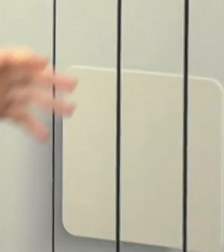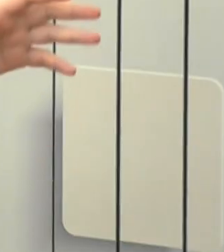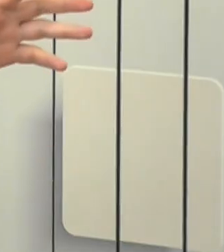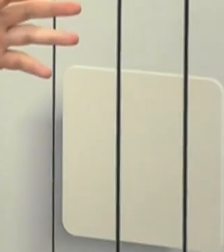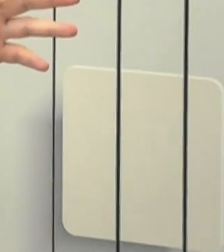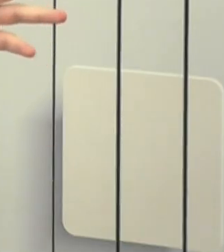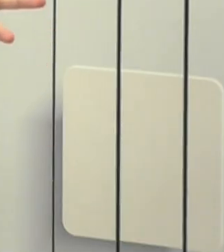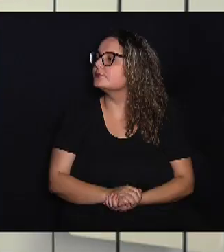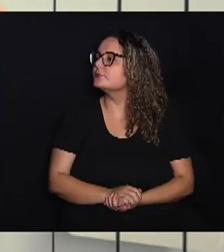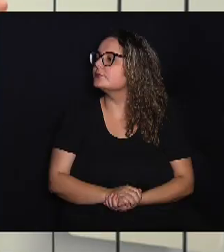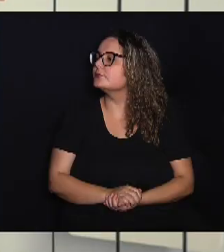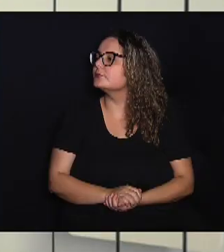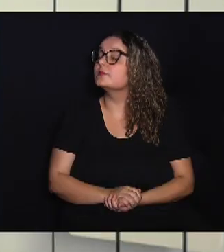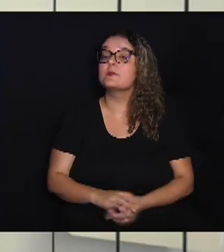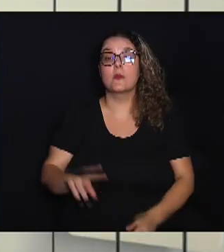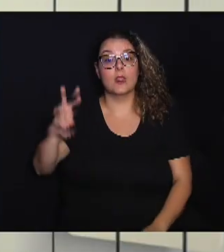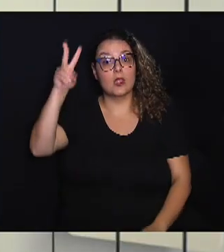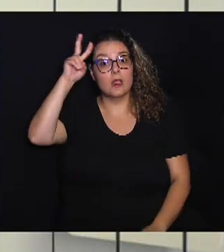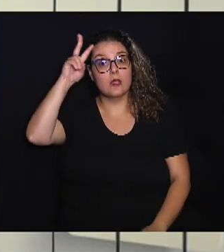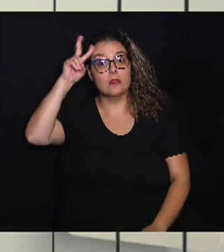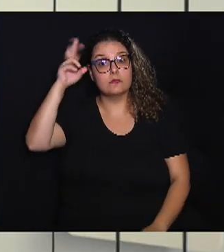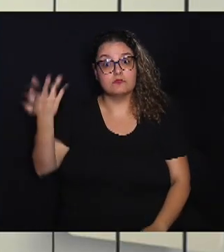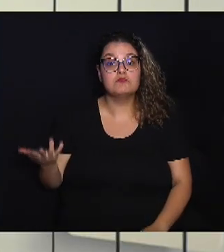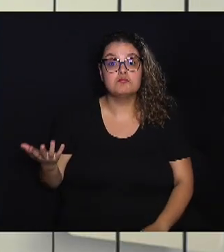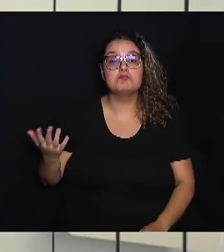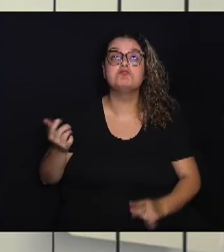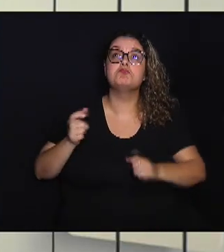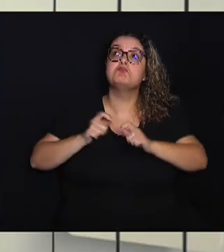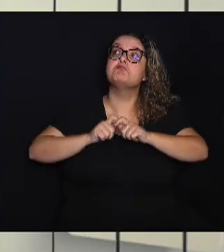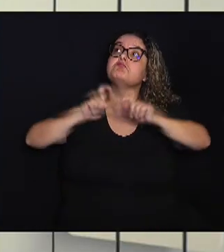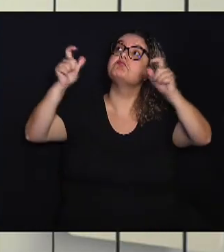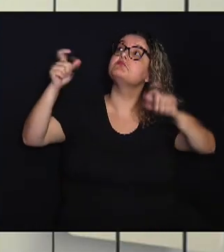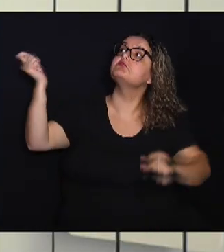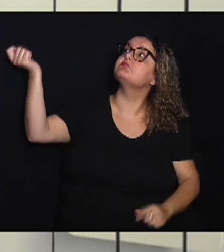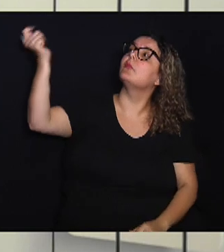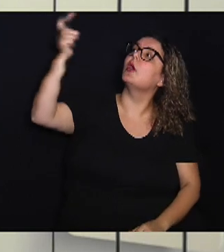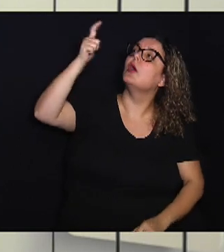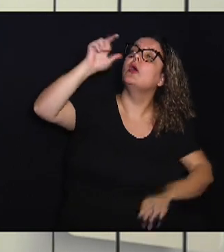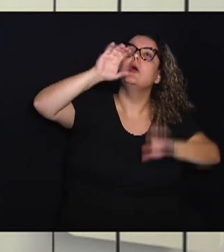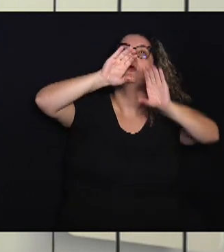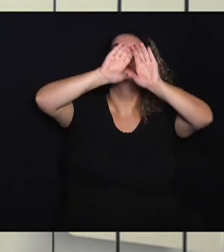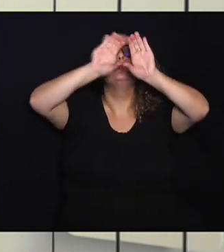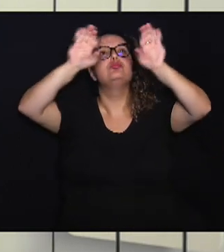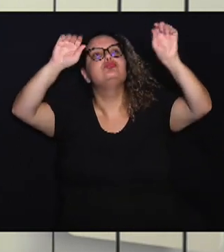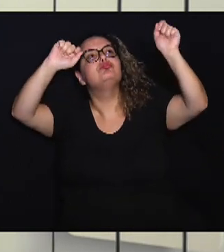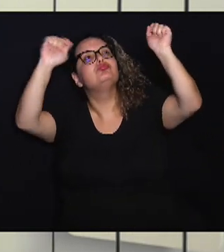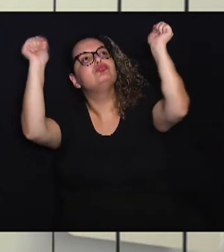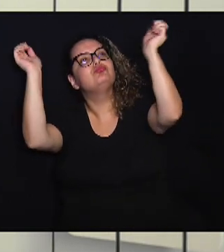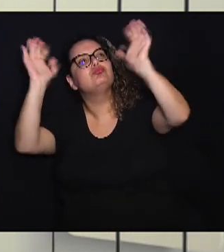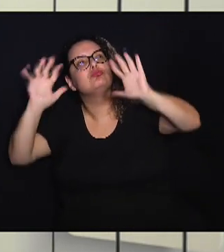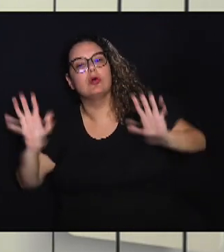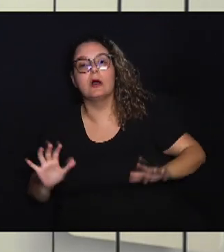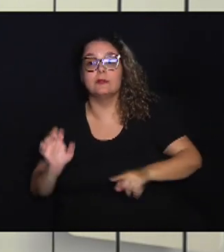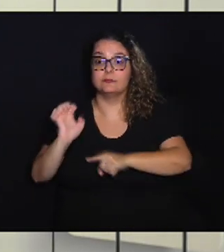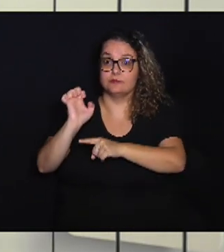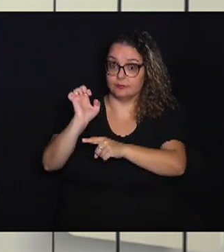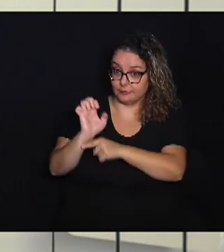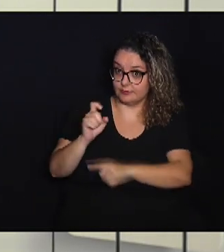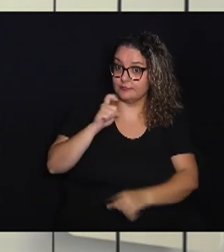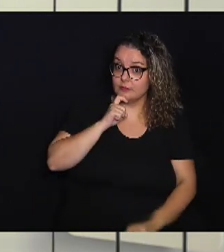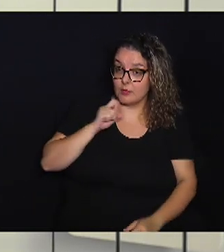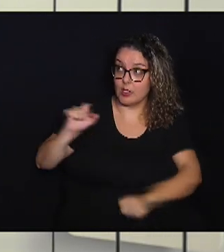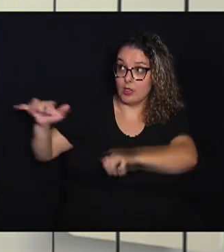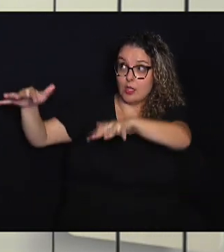A segunda-feira amanheceu sob o predomínio de sol, céu claro em todo o estado por conta de uma massa de ar seco